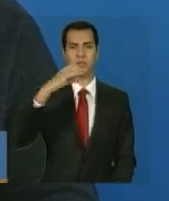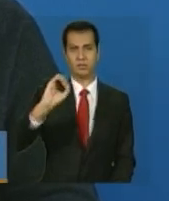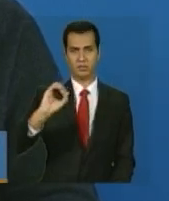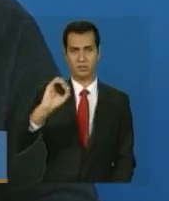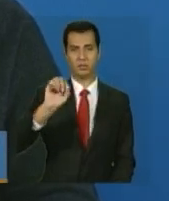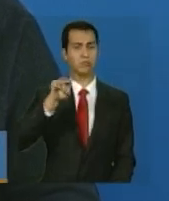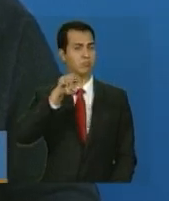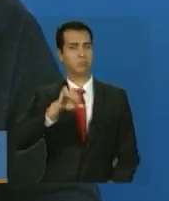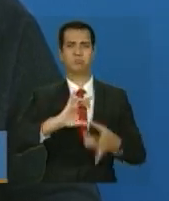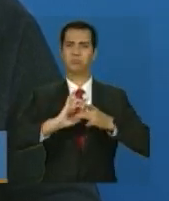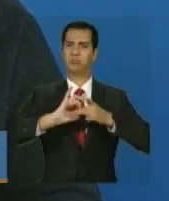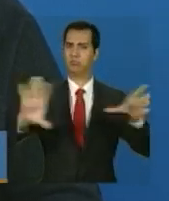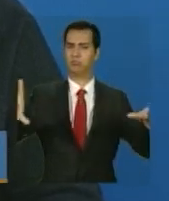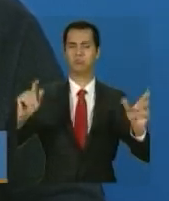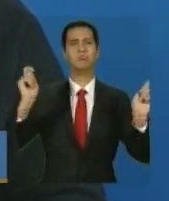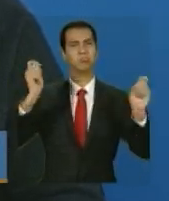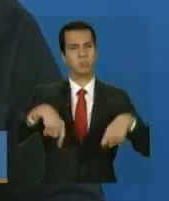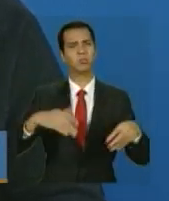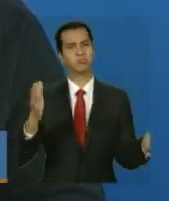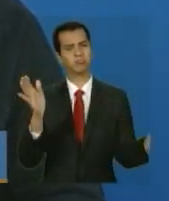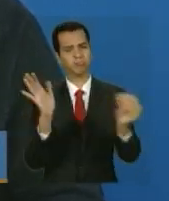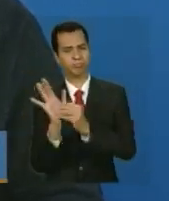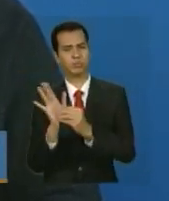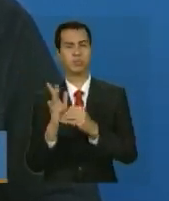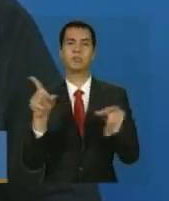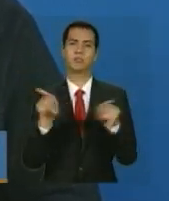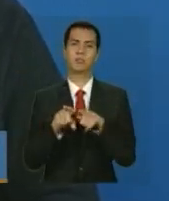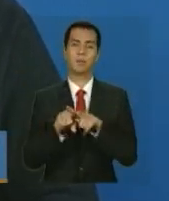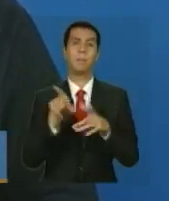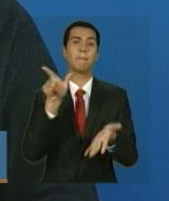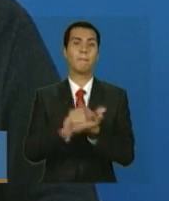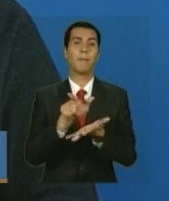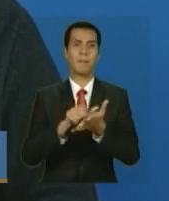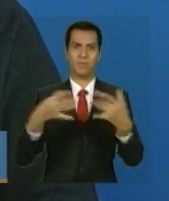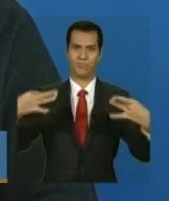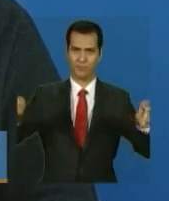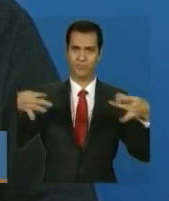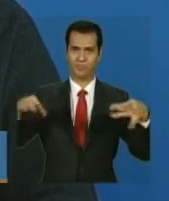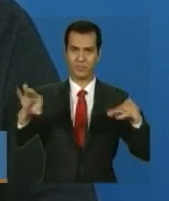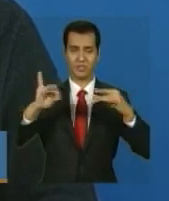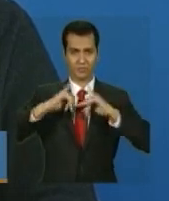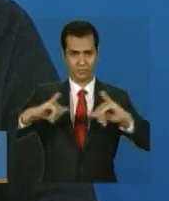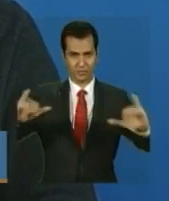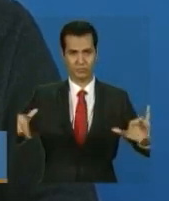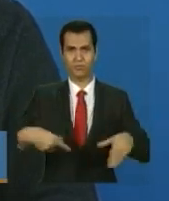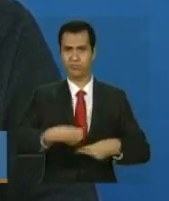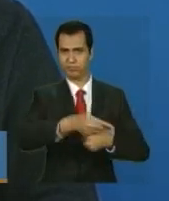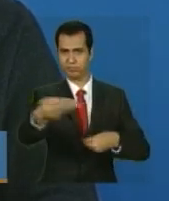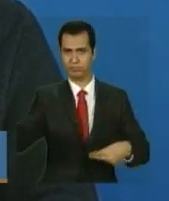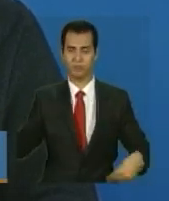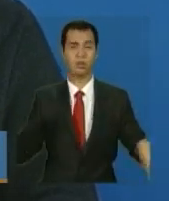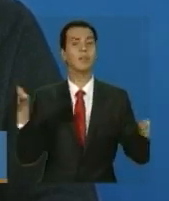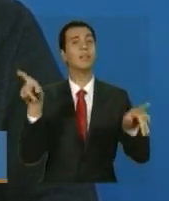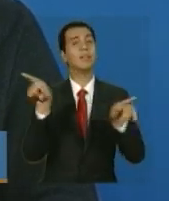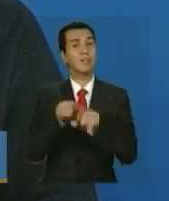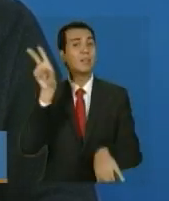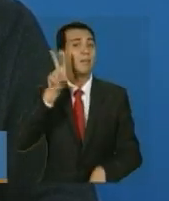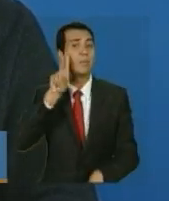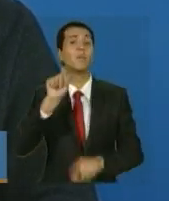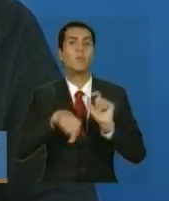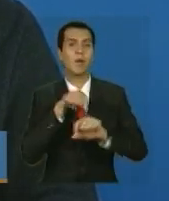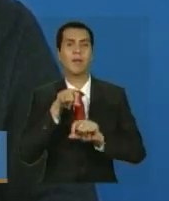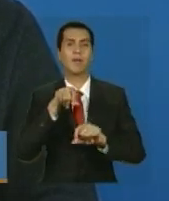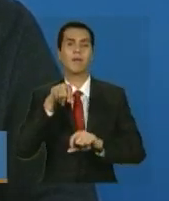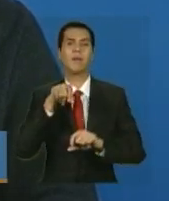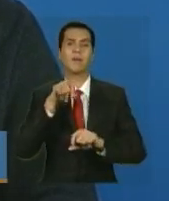à vontade, mais o uso dessa filipeta. Lembrando que todo esse material ele está no site do Ministério,